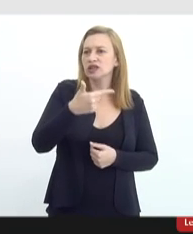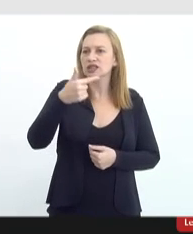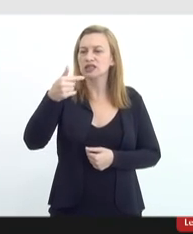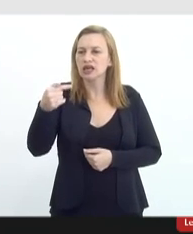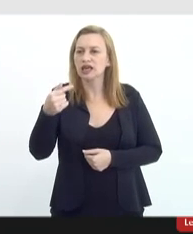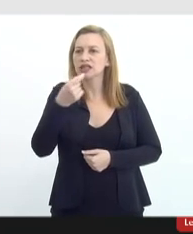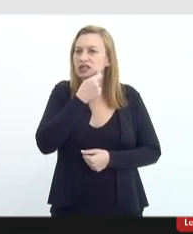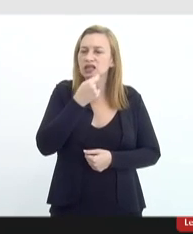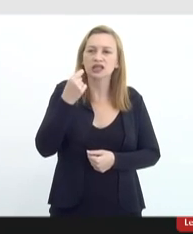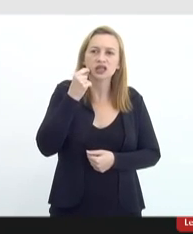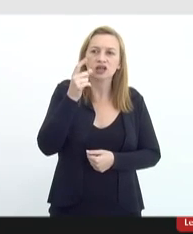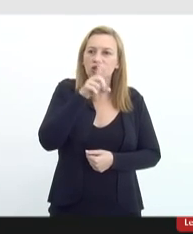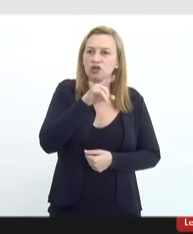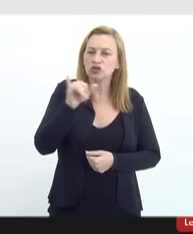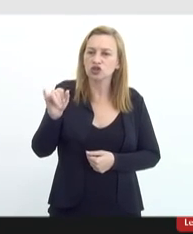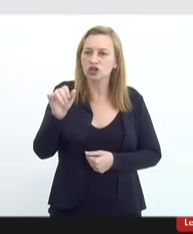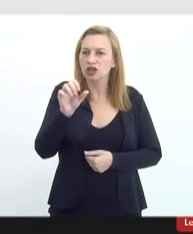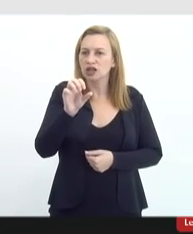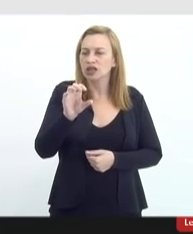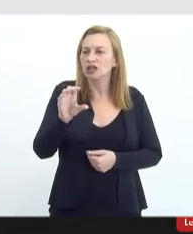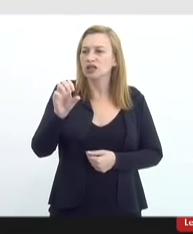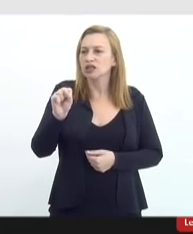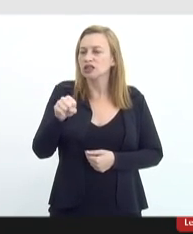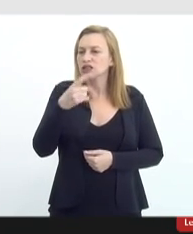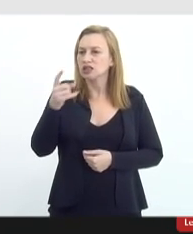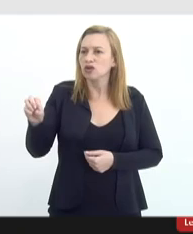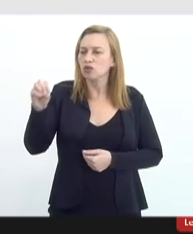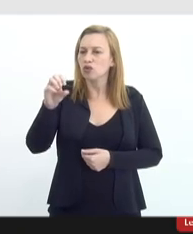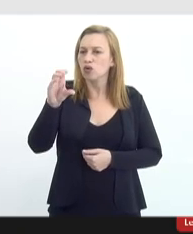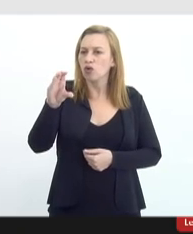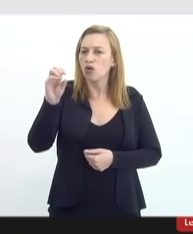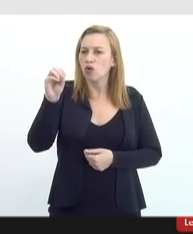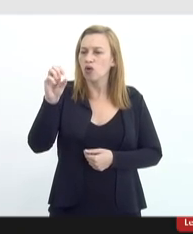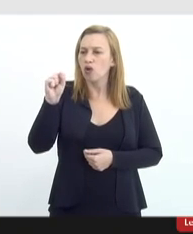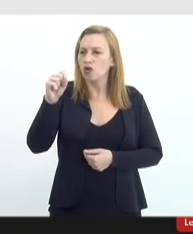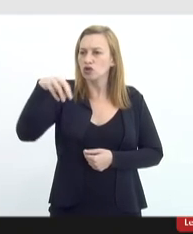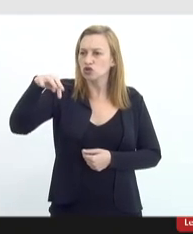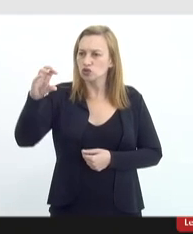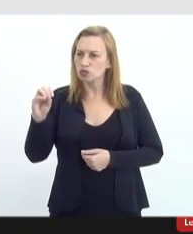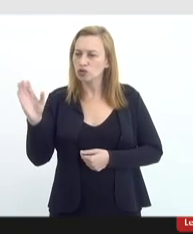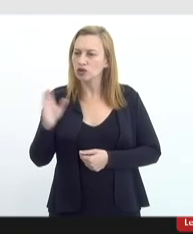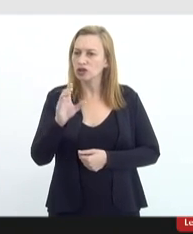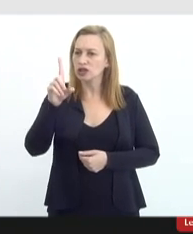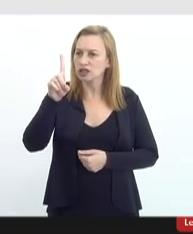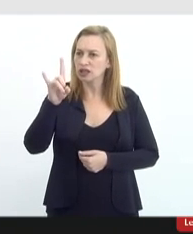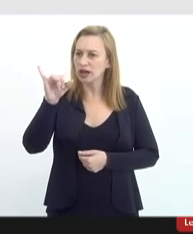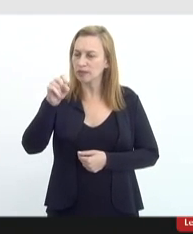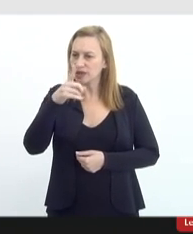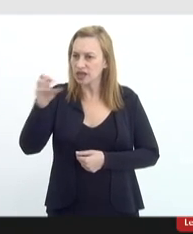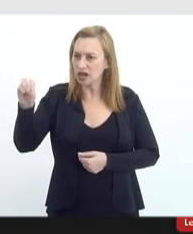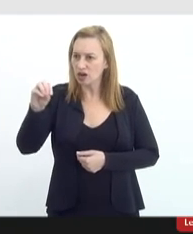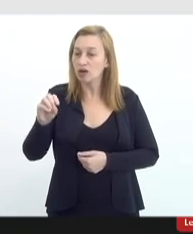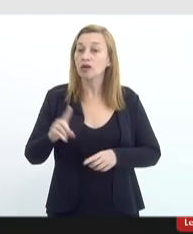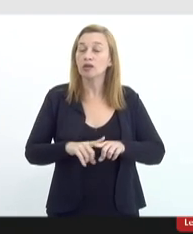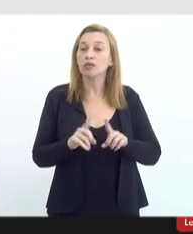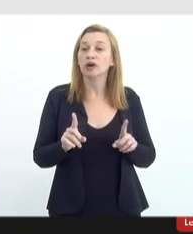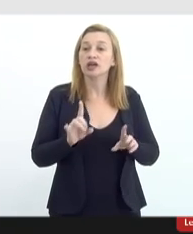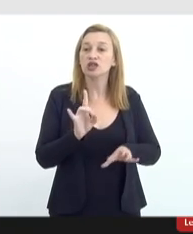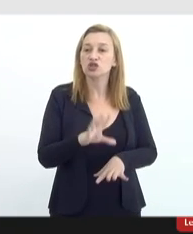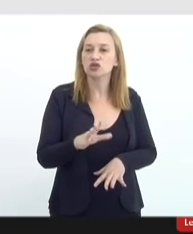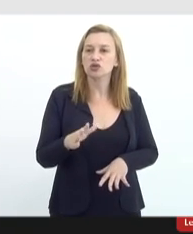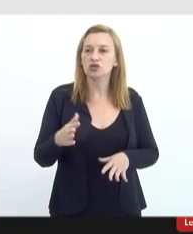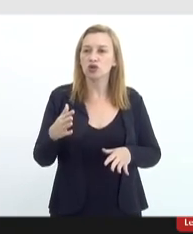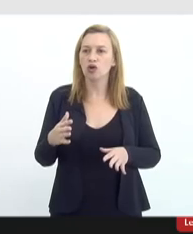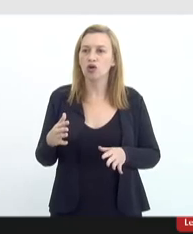setembro e o dia de São Cosme e Damião. Então tem um marco cultural fundamental. Só que a visibilidade, a legitimidade